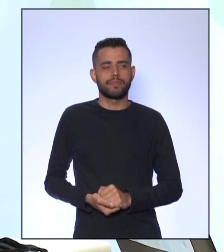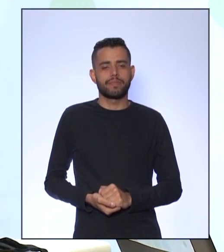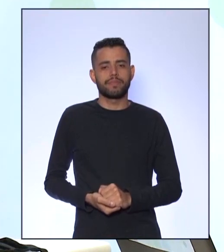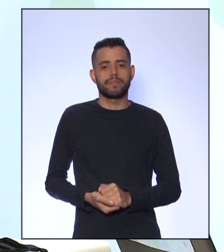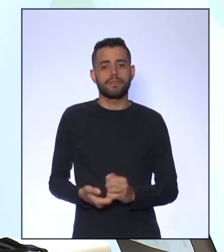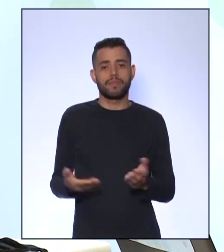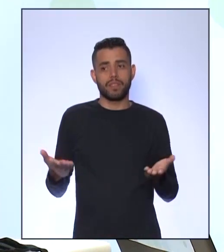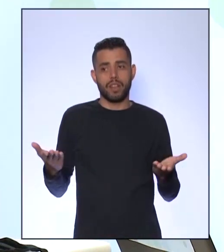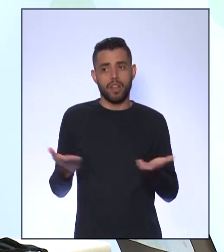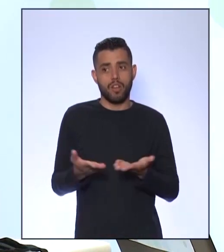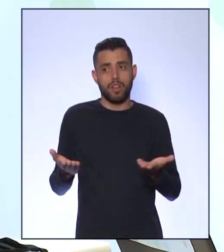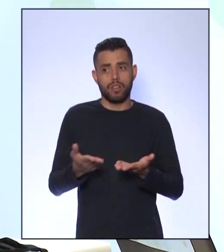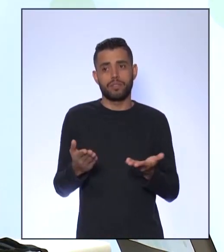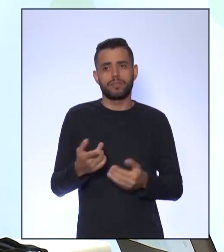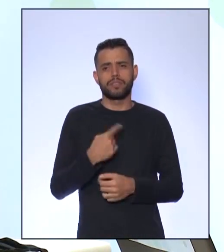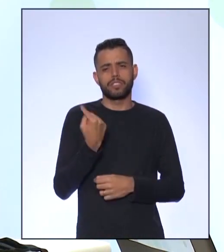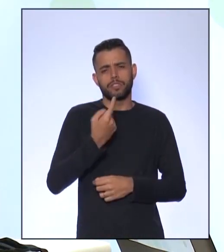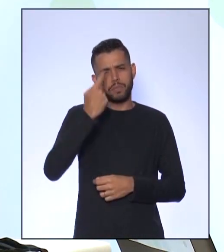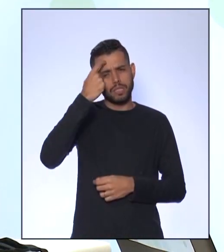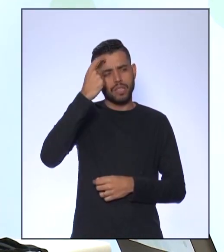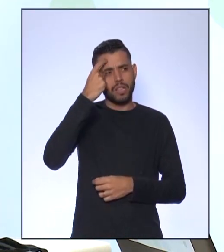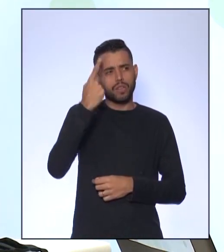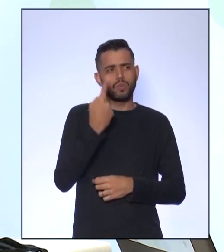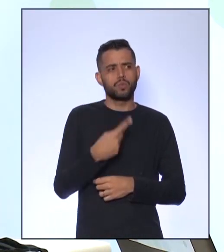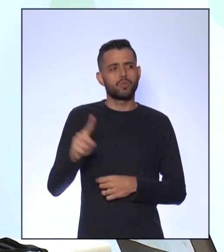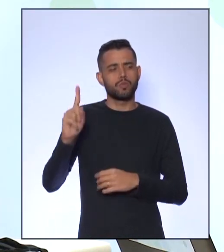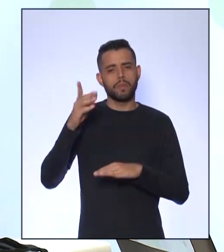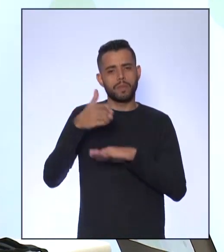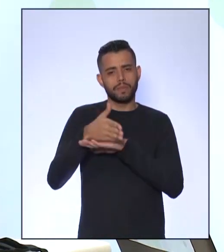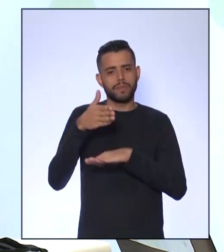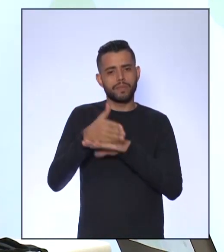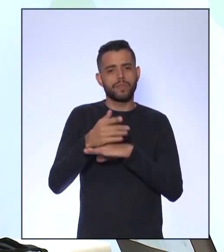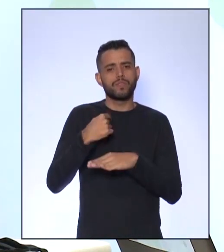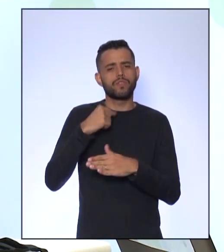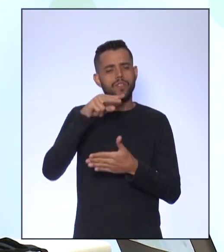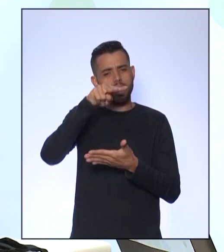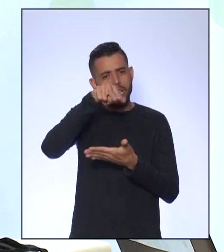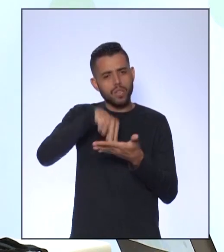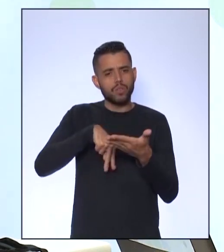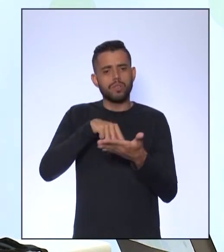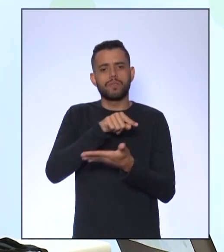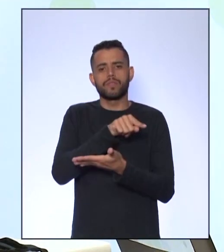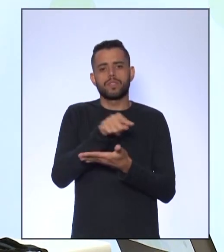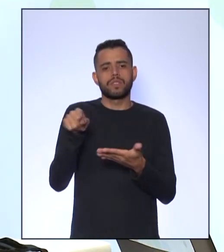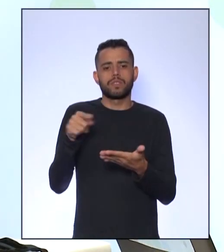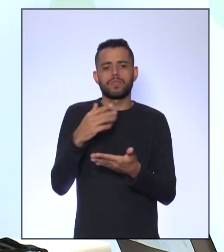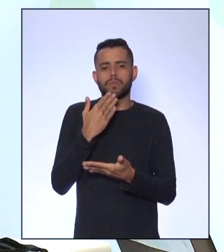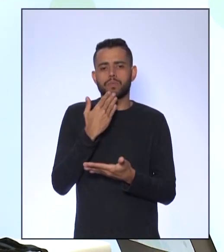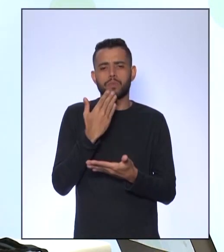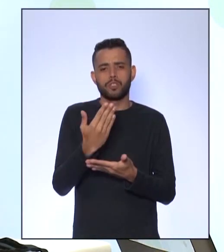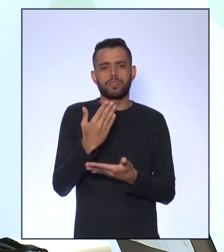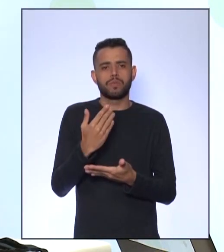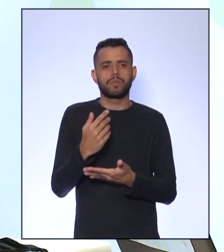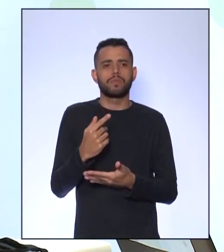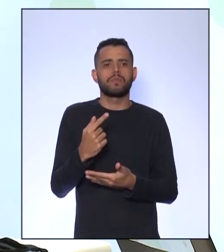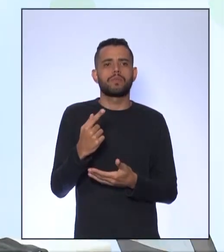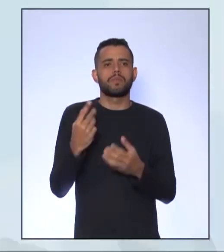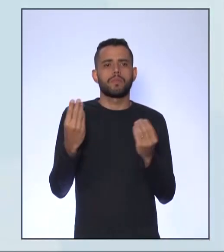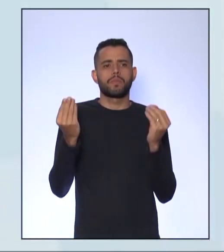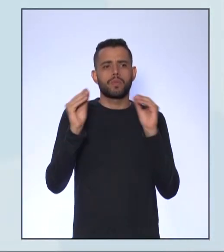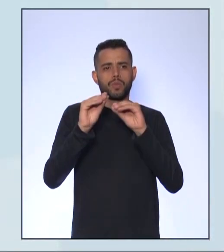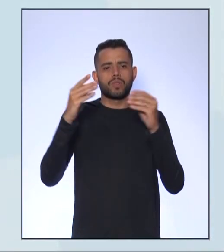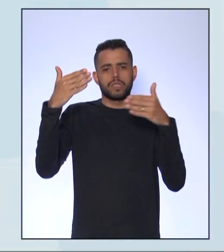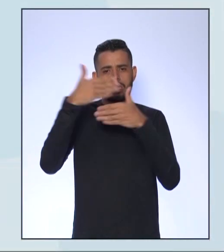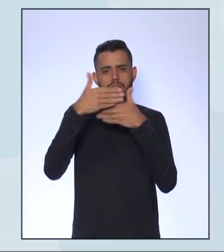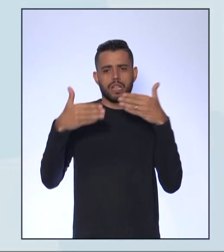Agora, para a gente refletir, e para a última participação, eu vou fazer a leitura para vocês, vou pedir para colocando os slides na